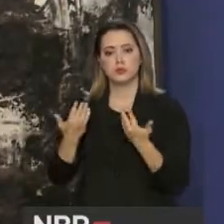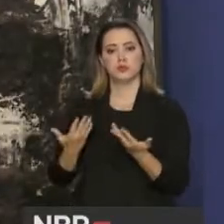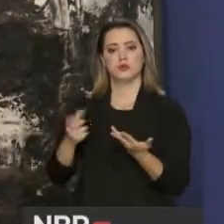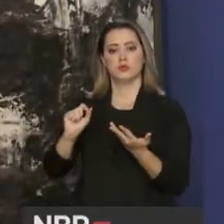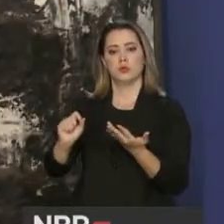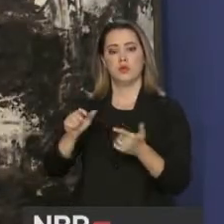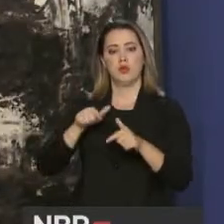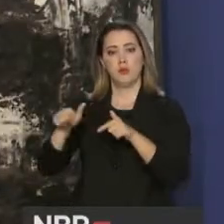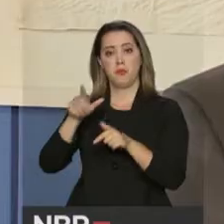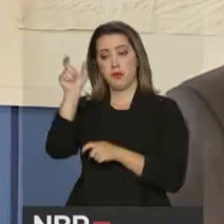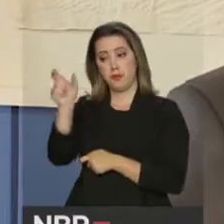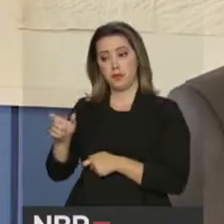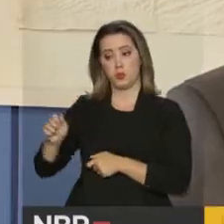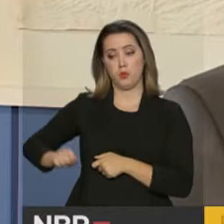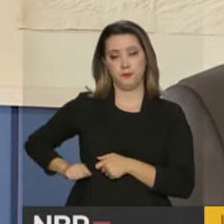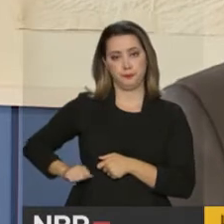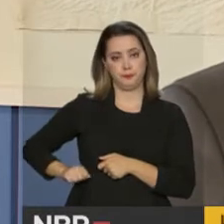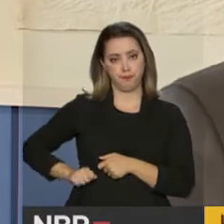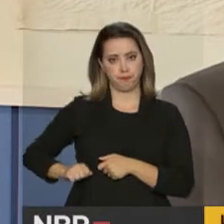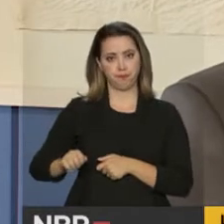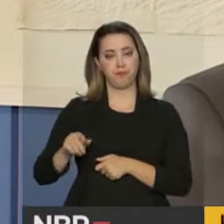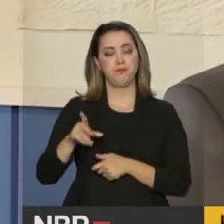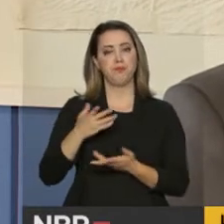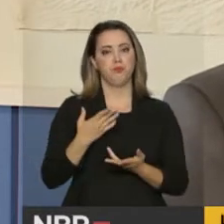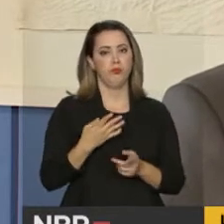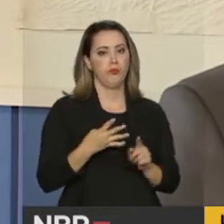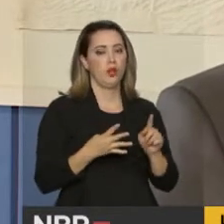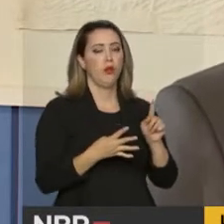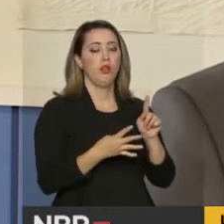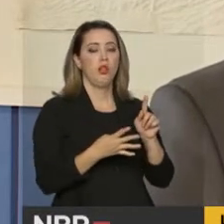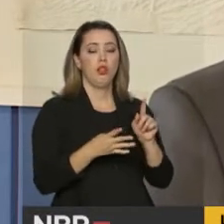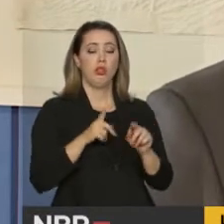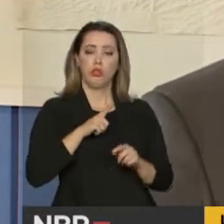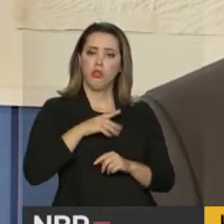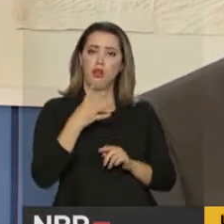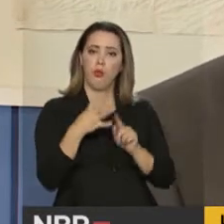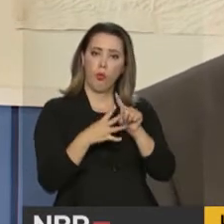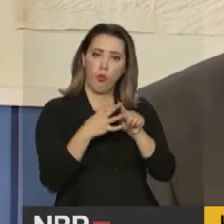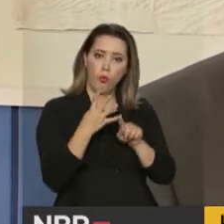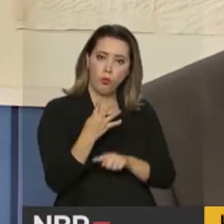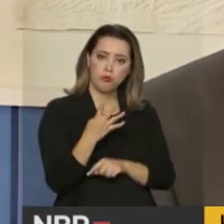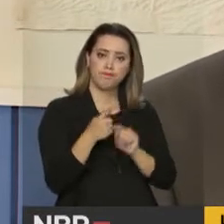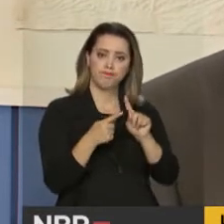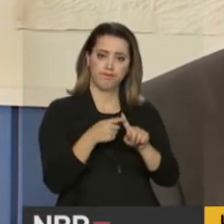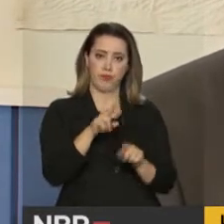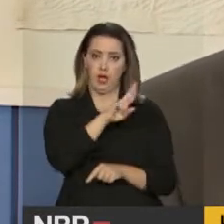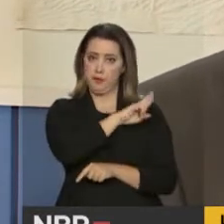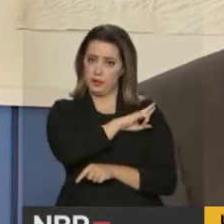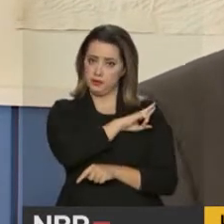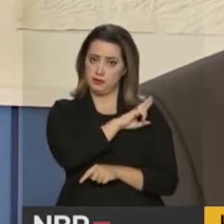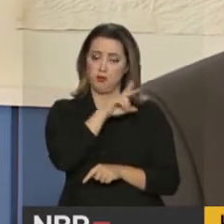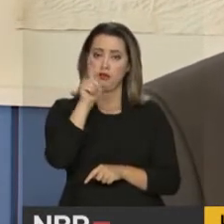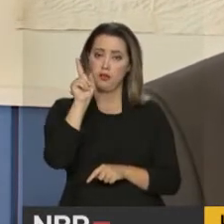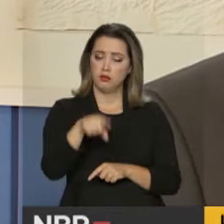desempenhados pelo diplomata? O diplomata tem quatro funções. Ele tem a função, primeiro, de representar, que